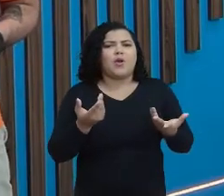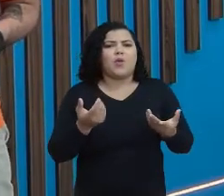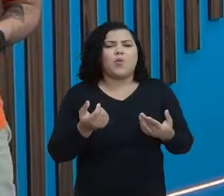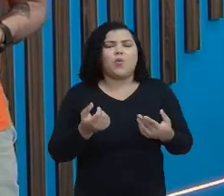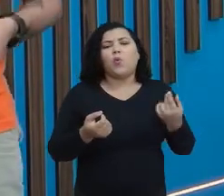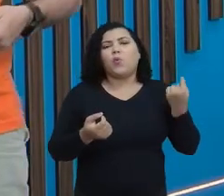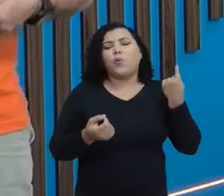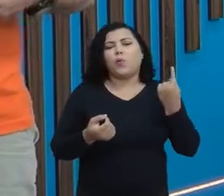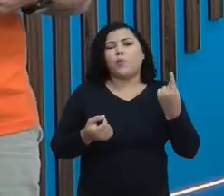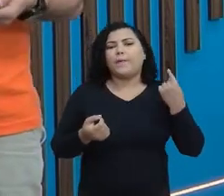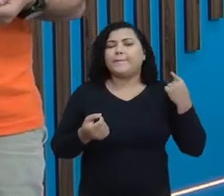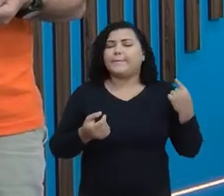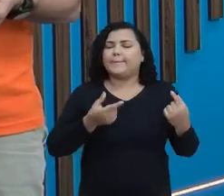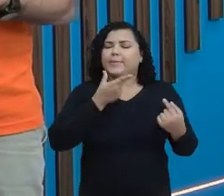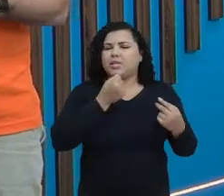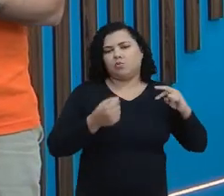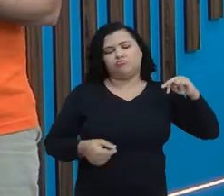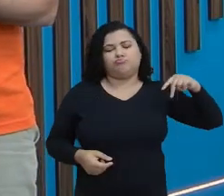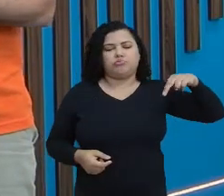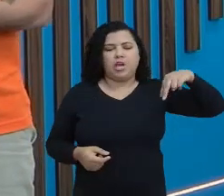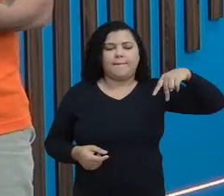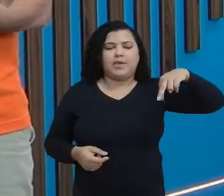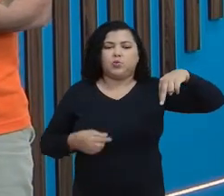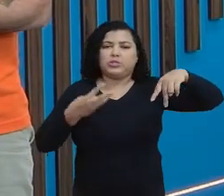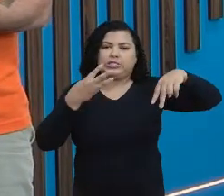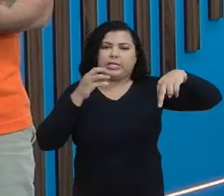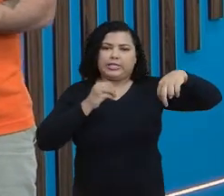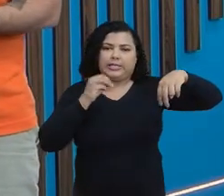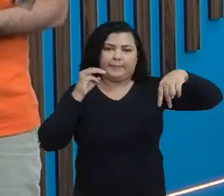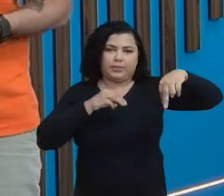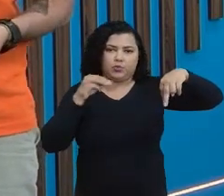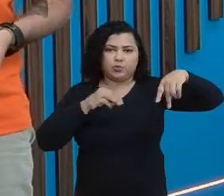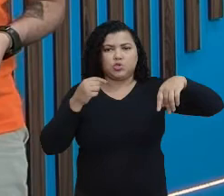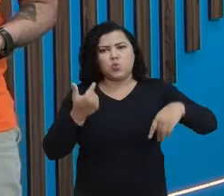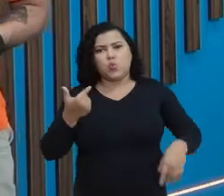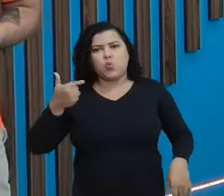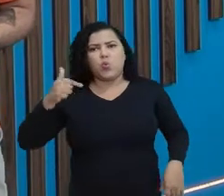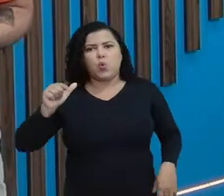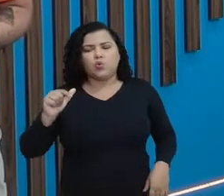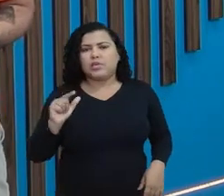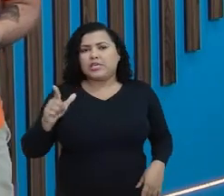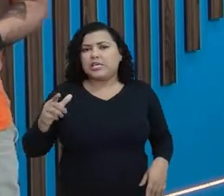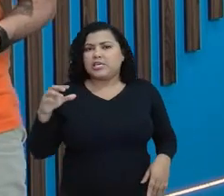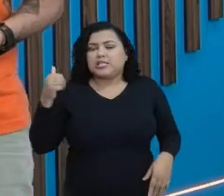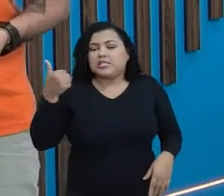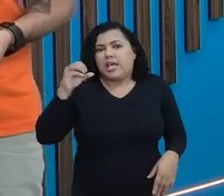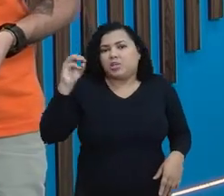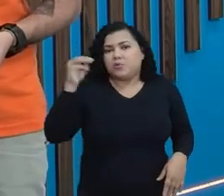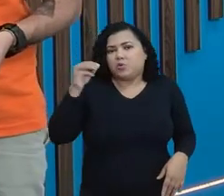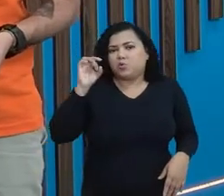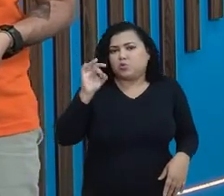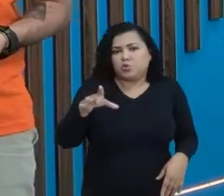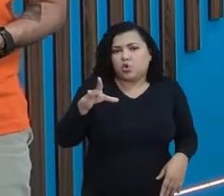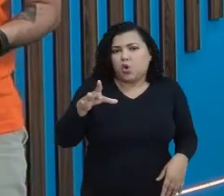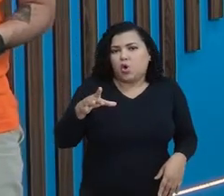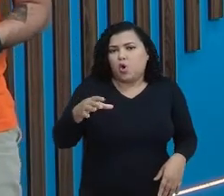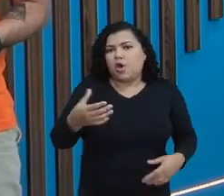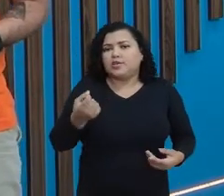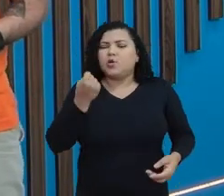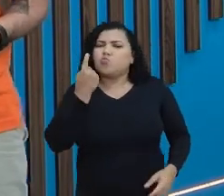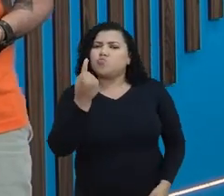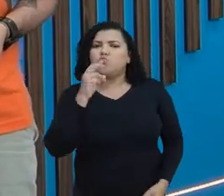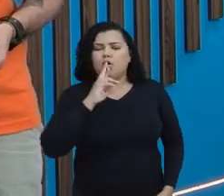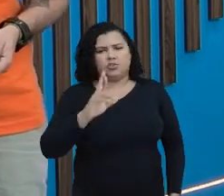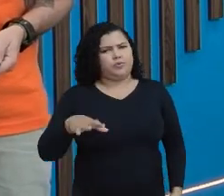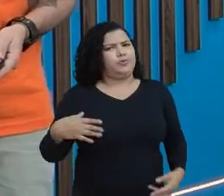foi gastando 30 minutos, ele estava a 3 km por hora, como é que esse gastou 10 minutos e no cálculo que eu fiz